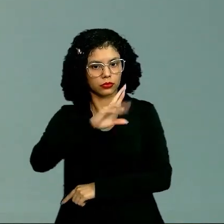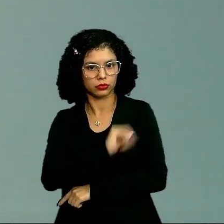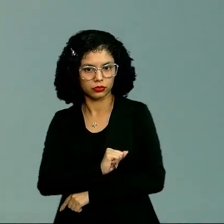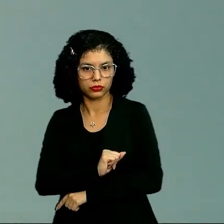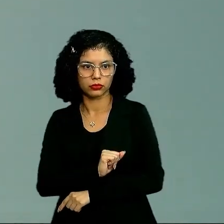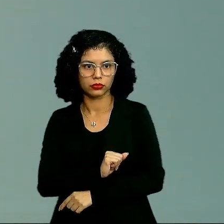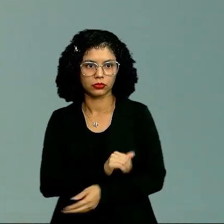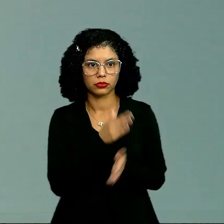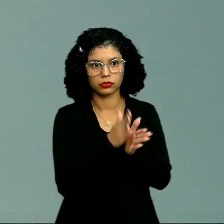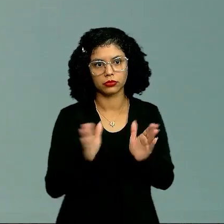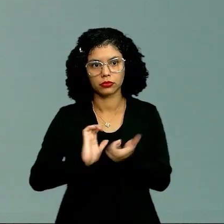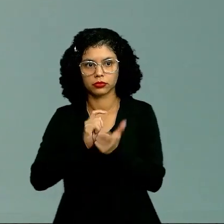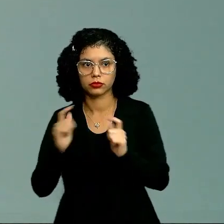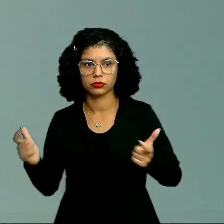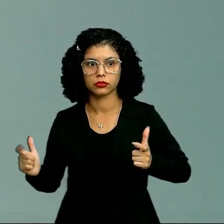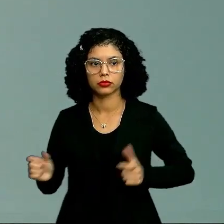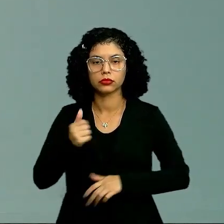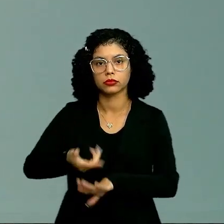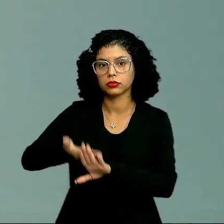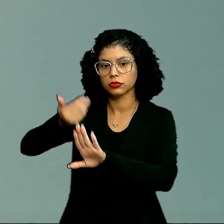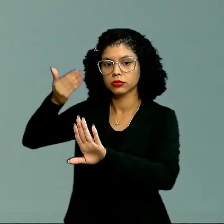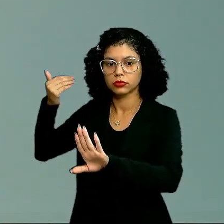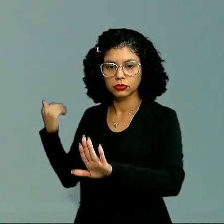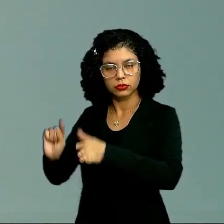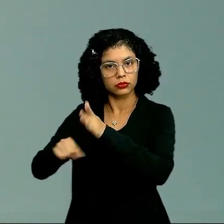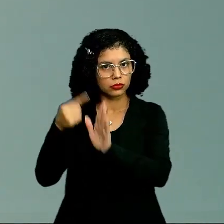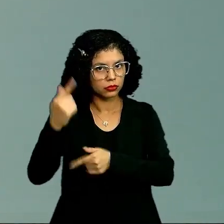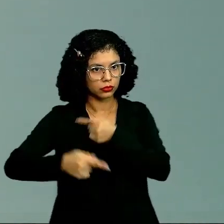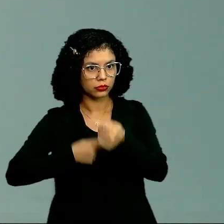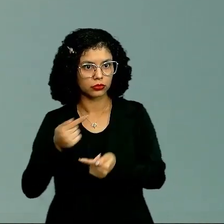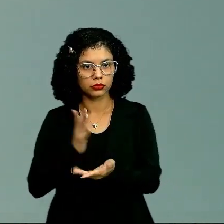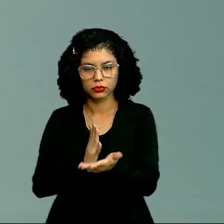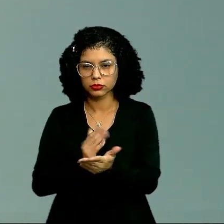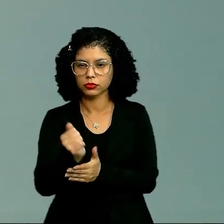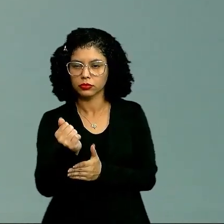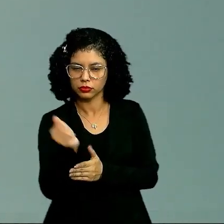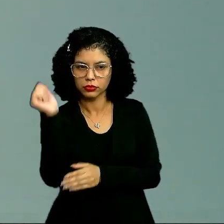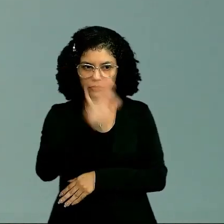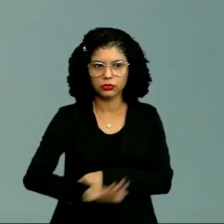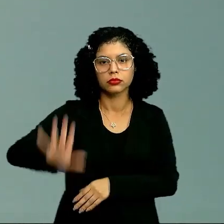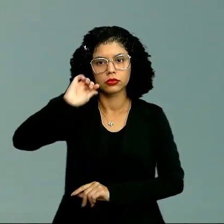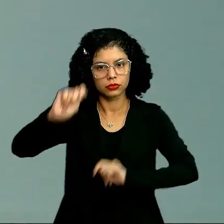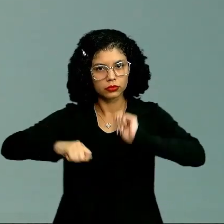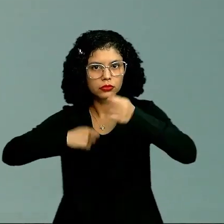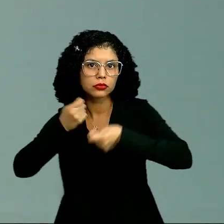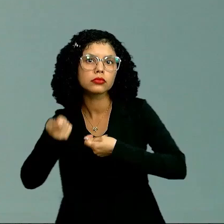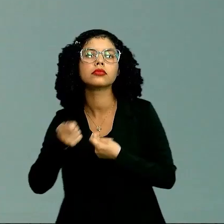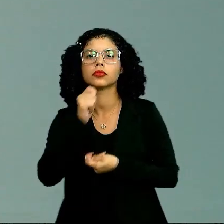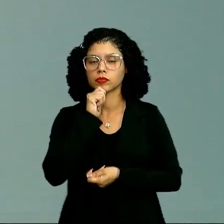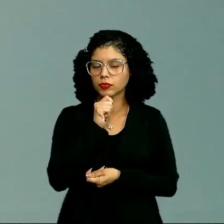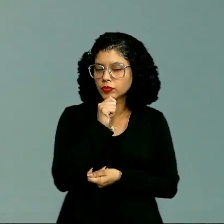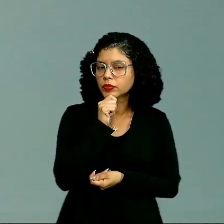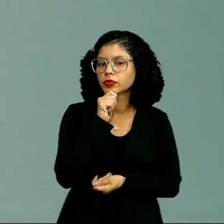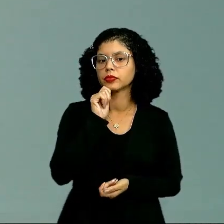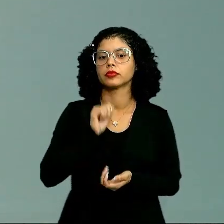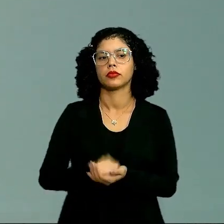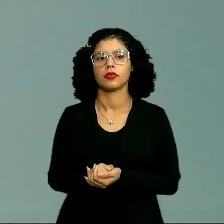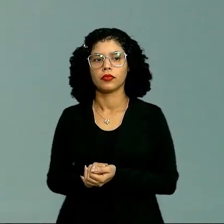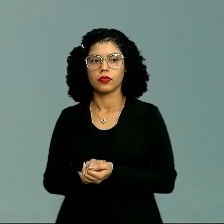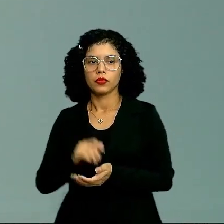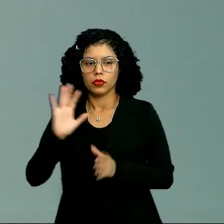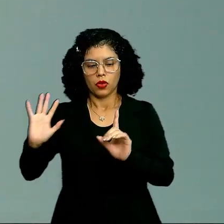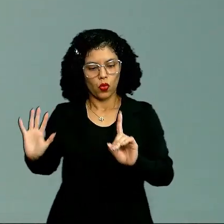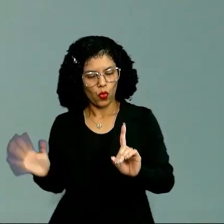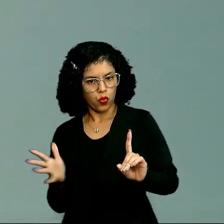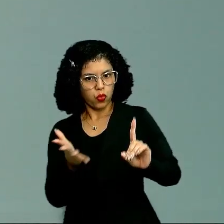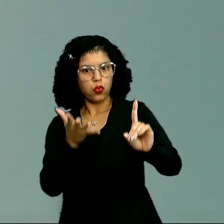uma maturação maior. Se lá na primeira geração eu tenho uma busca de um símbolo de nacionalidade, um